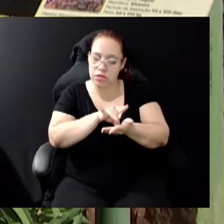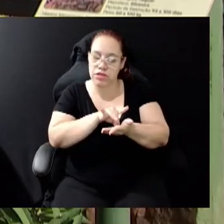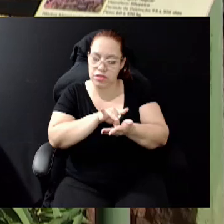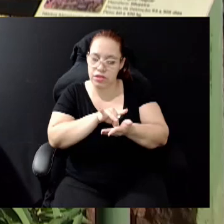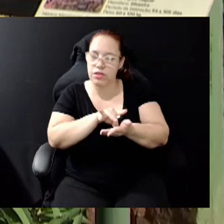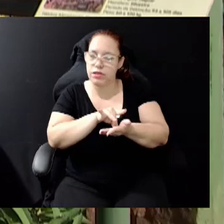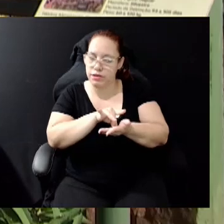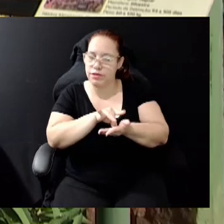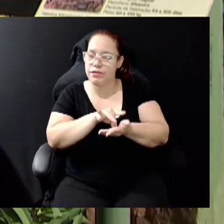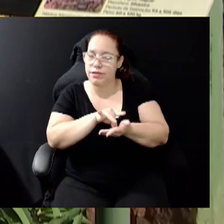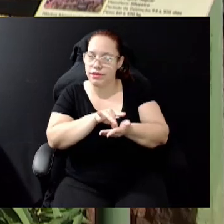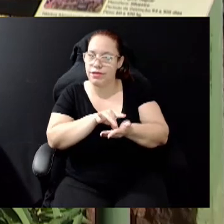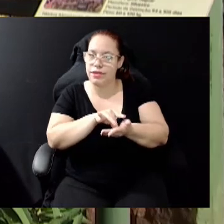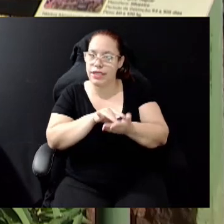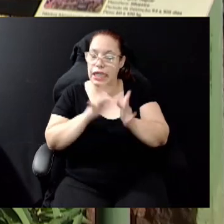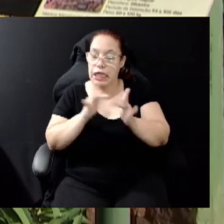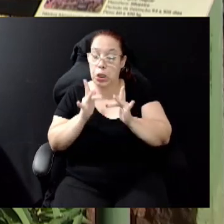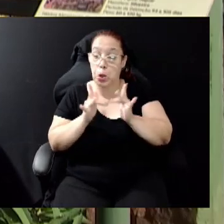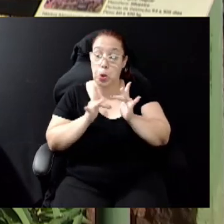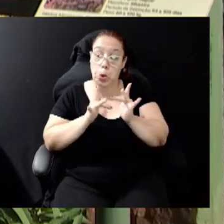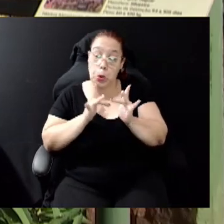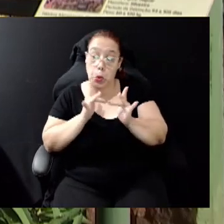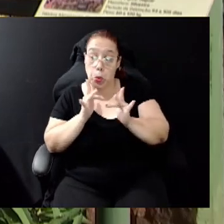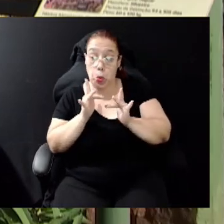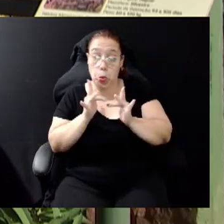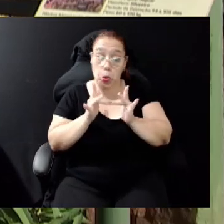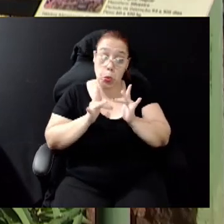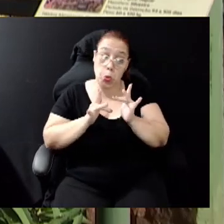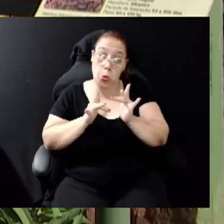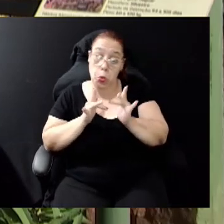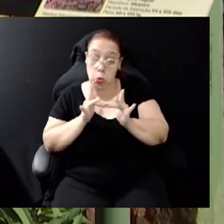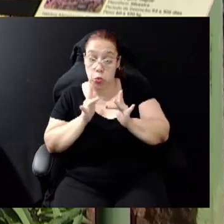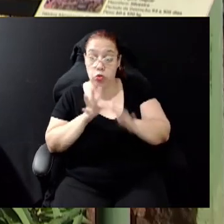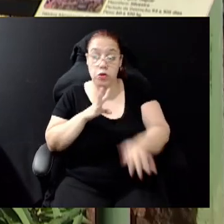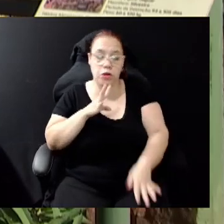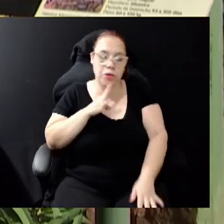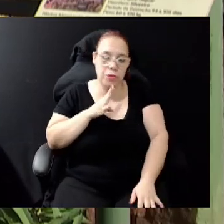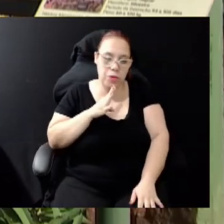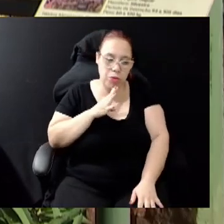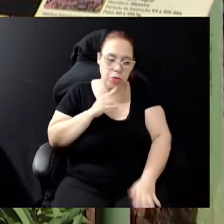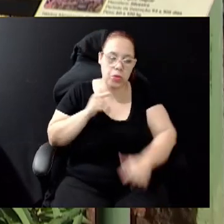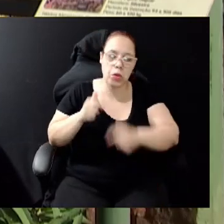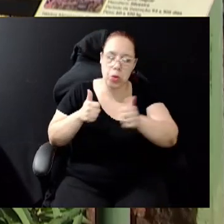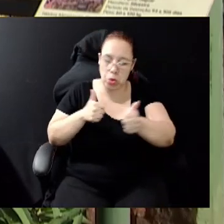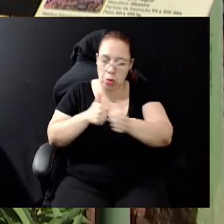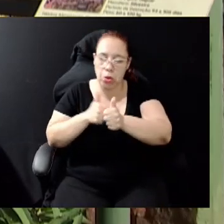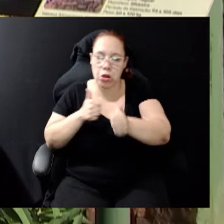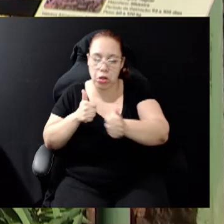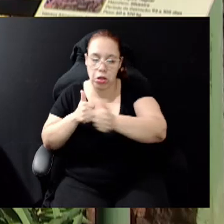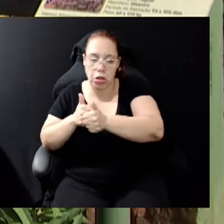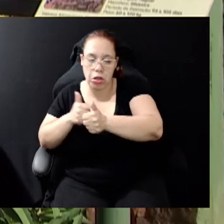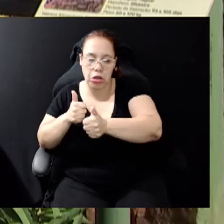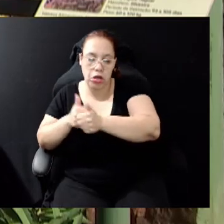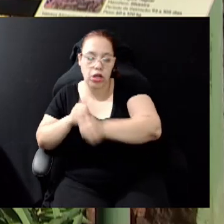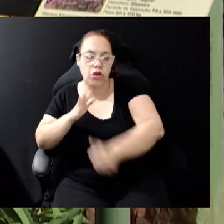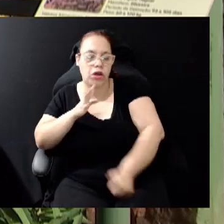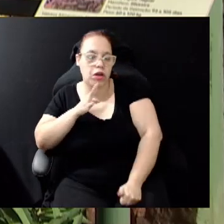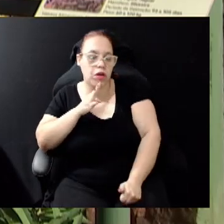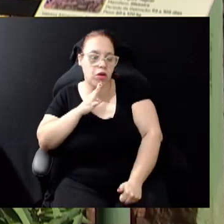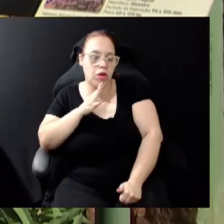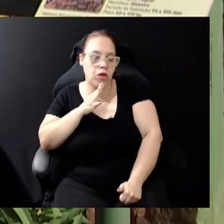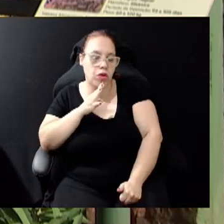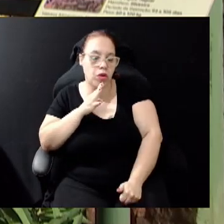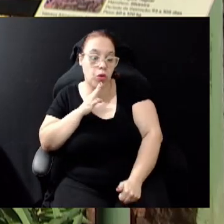A paquerinha ali, enquanto a gente estava fazendo o trabalho de aproximação, eles se conhecendo, rolou bastante